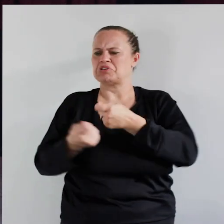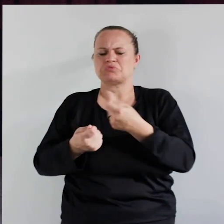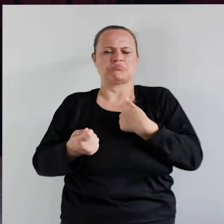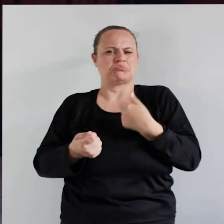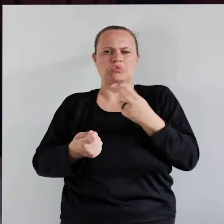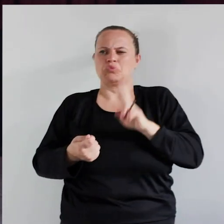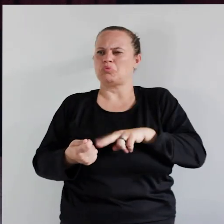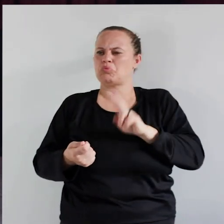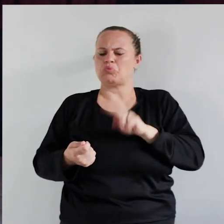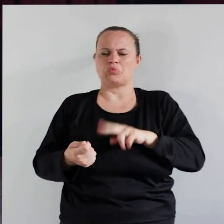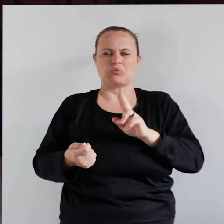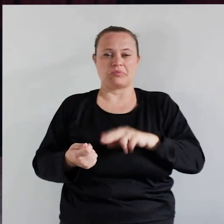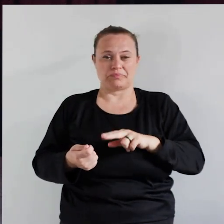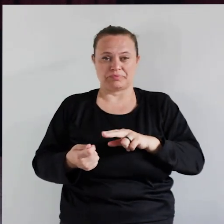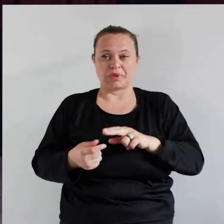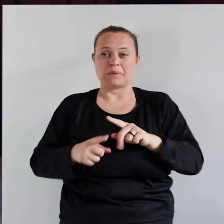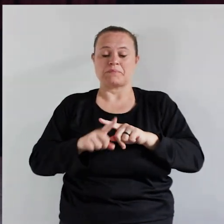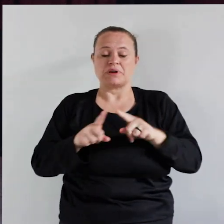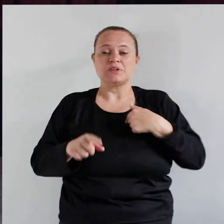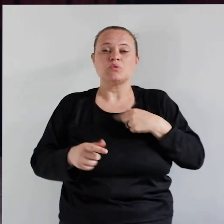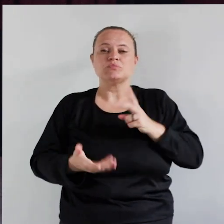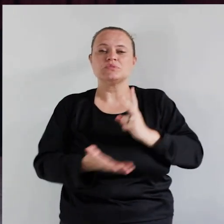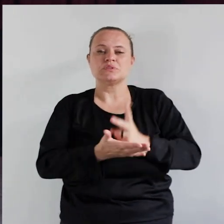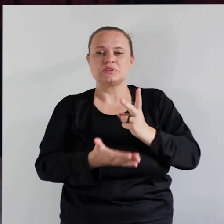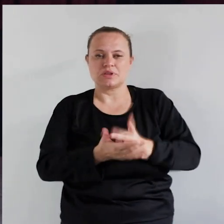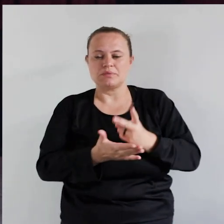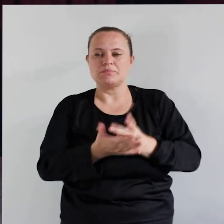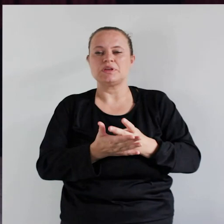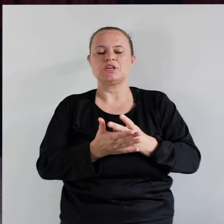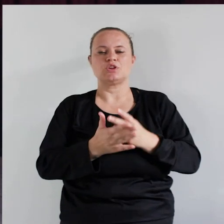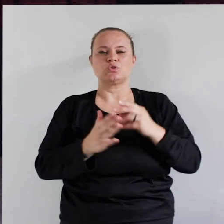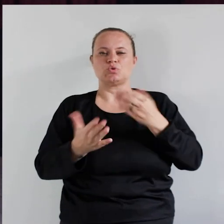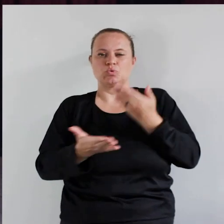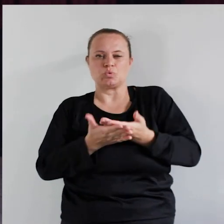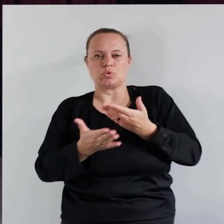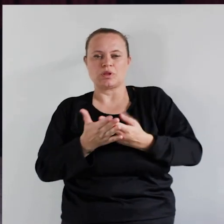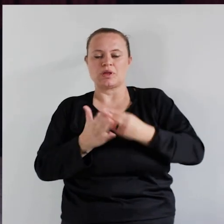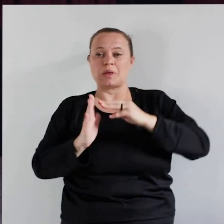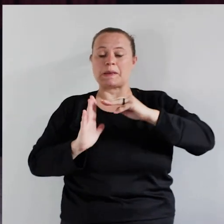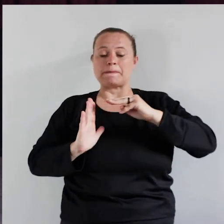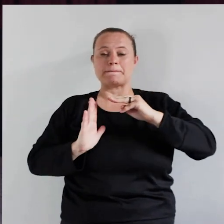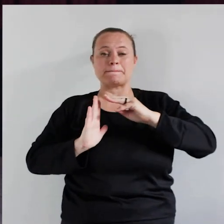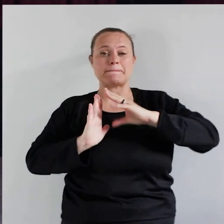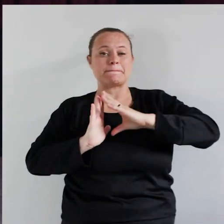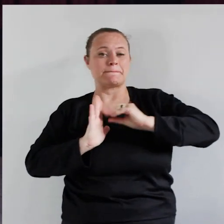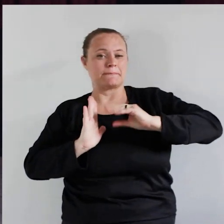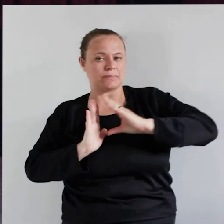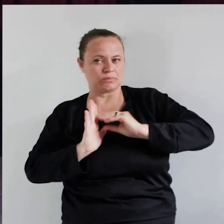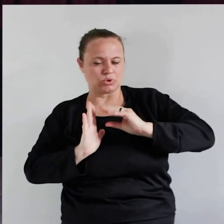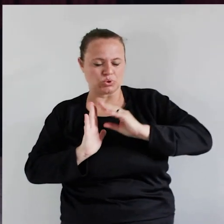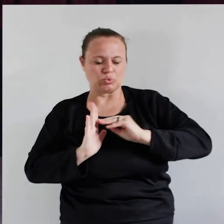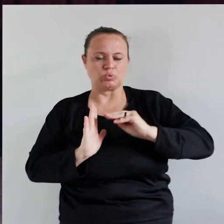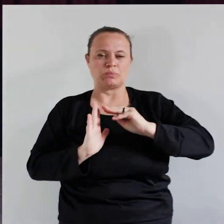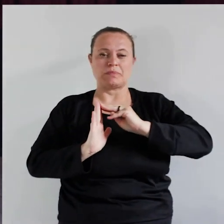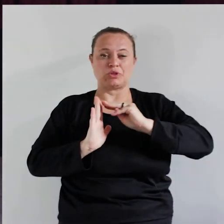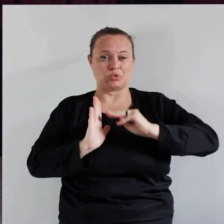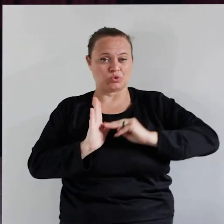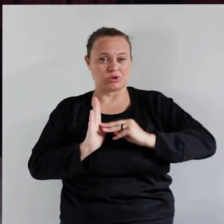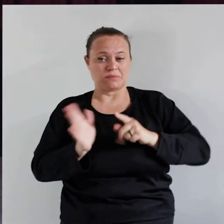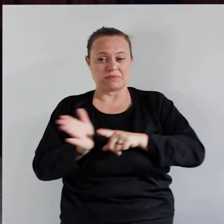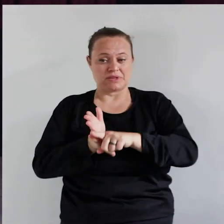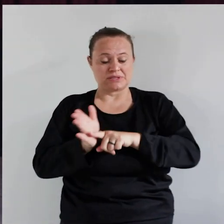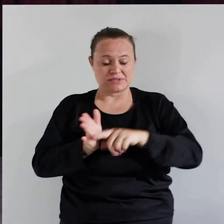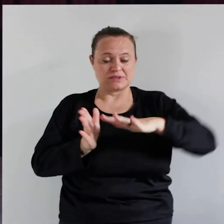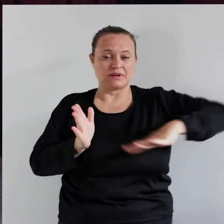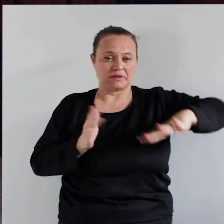culturais. Esse espaço na área de administração a gente nunca teve. Então, eu sempre também me vinculei à metodologia de pesquisa e teoria